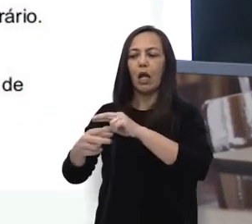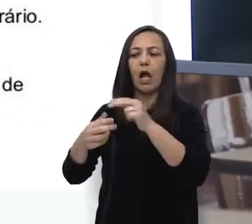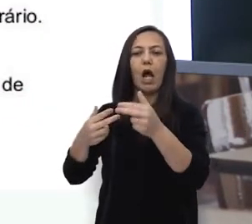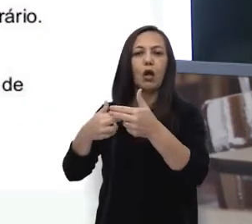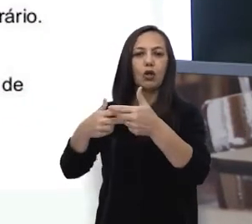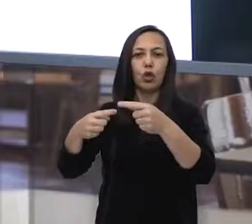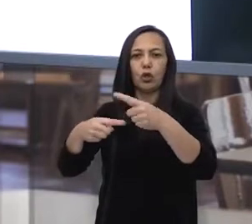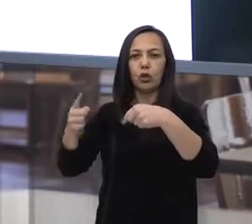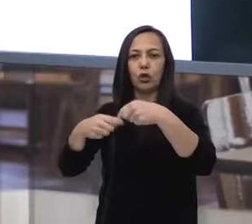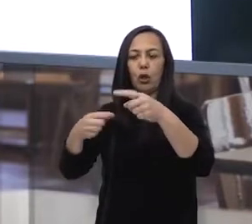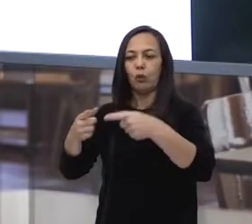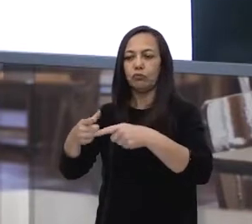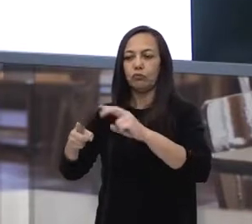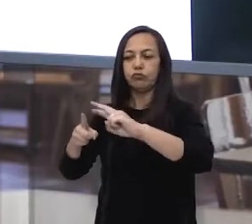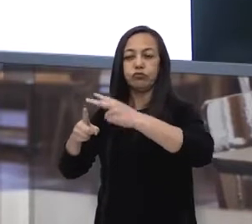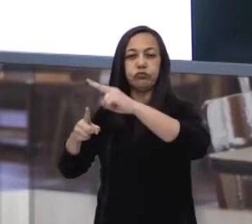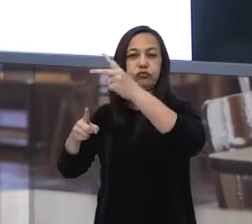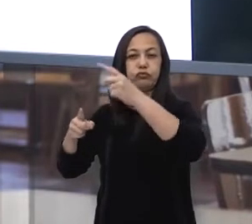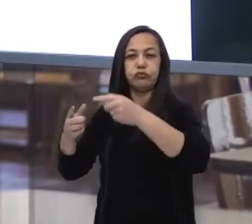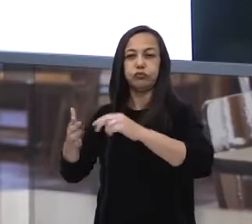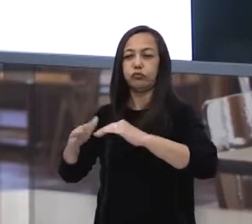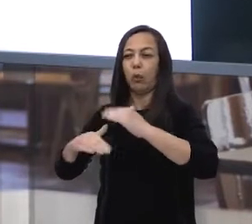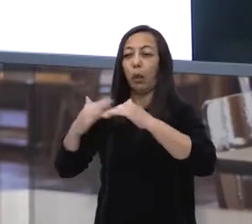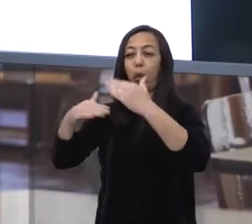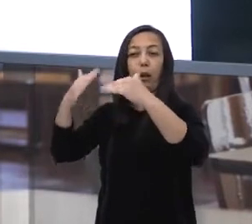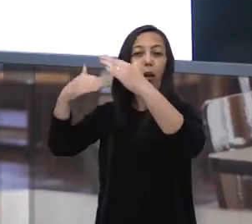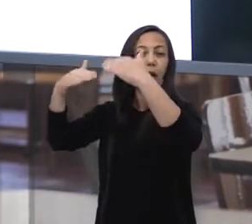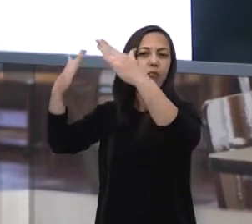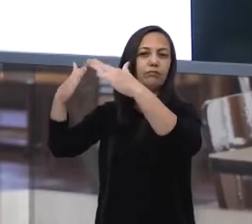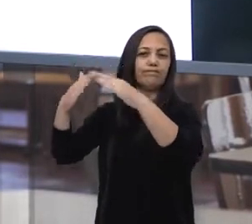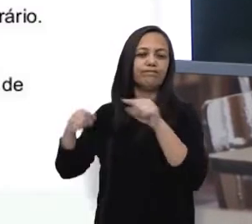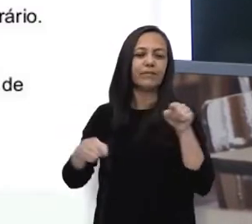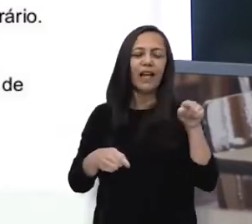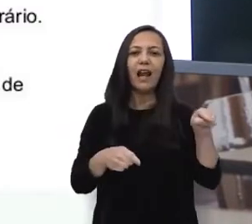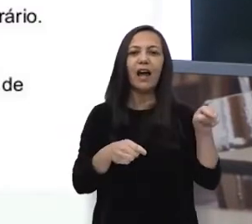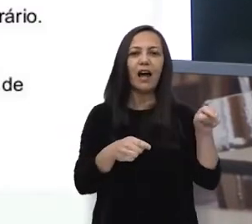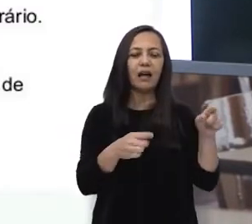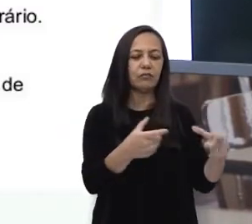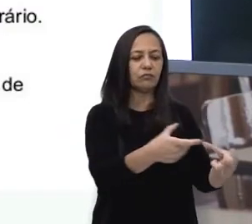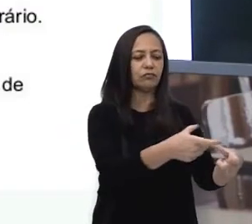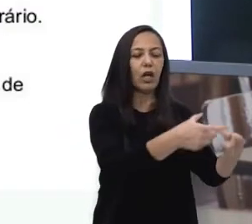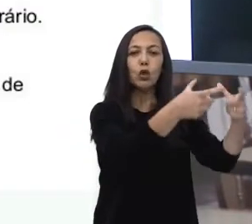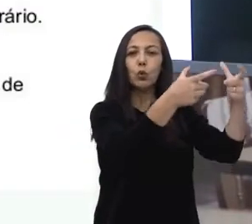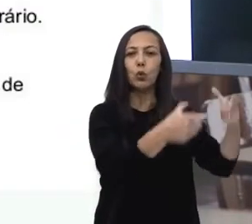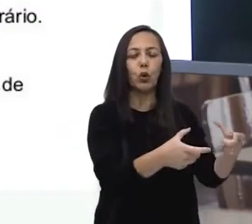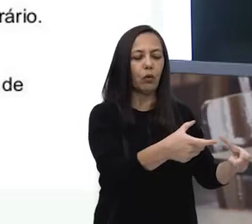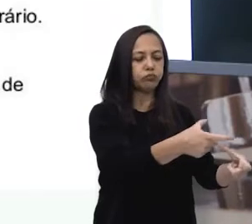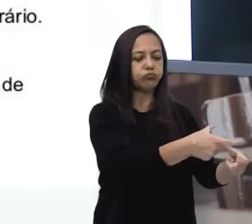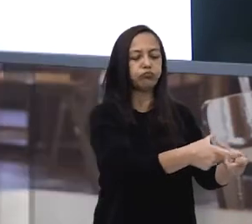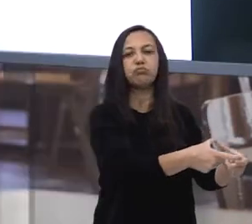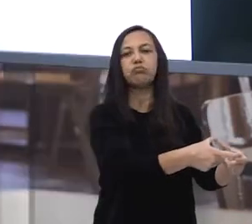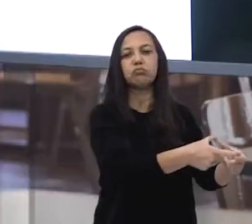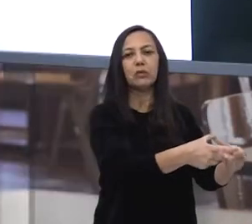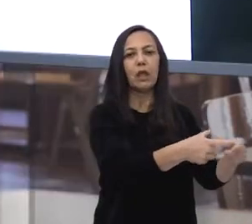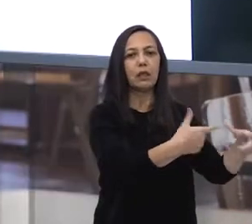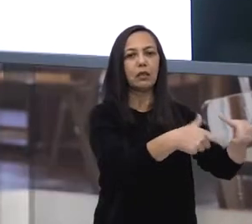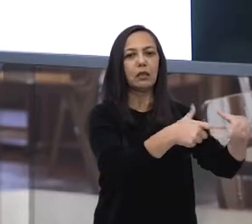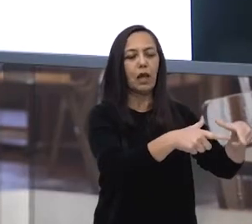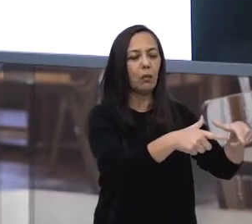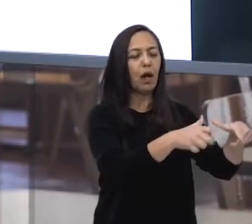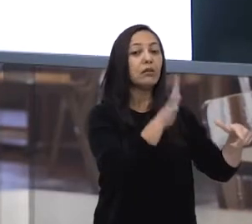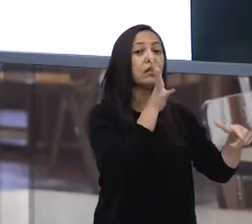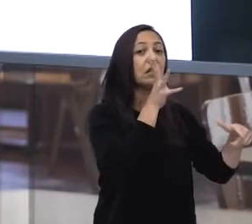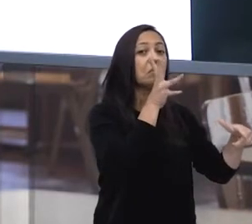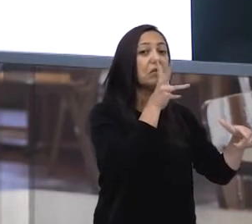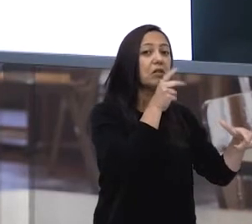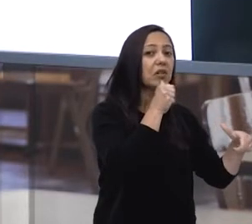para larga escala, ou seja, em grande volume, tá certo? Como eu falei, existe a introdução de instrumentos de